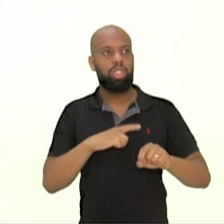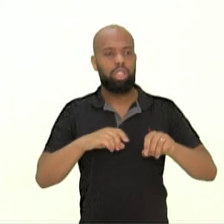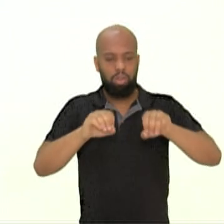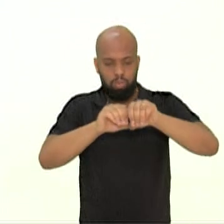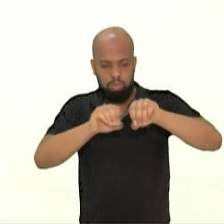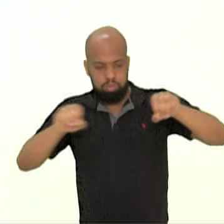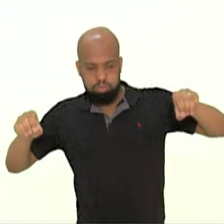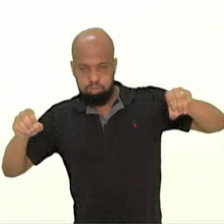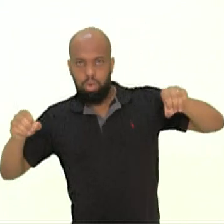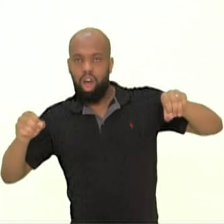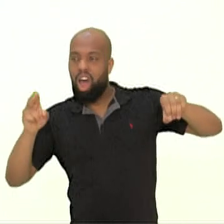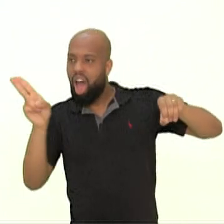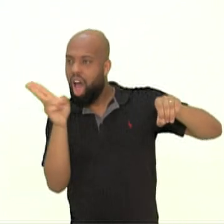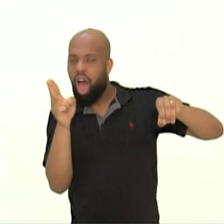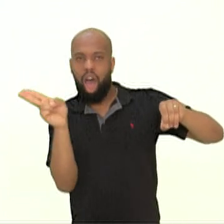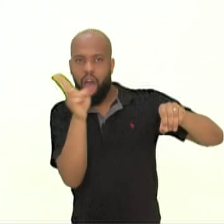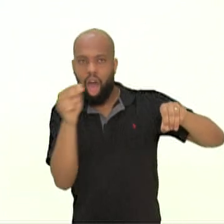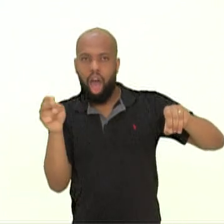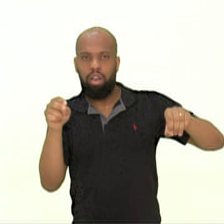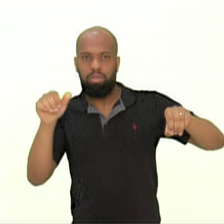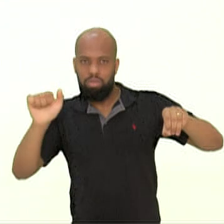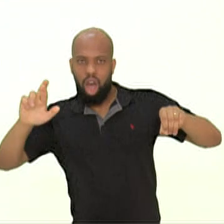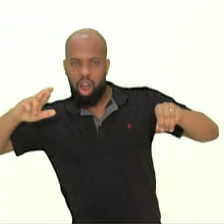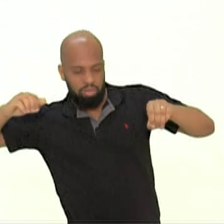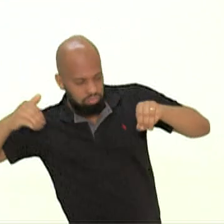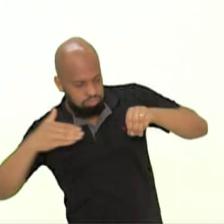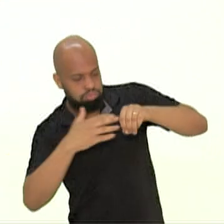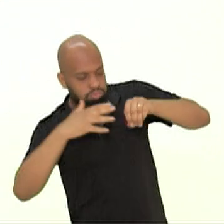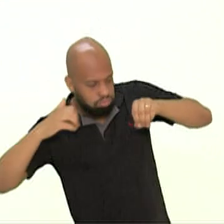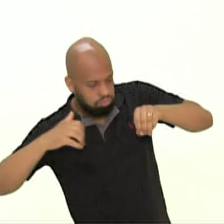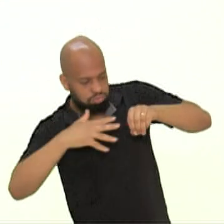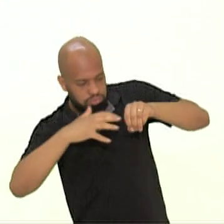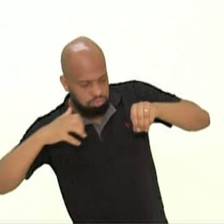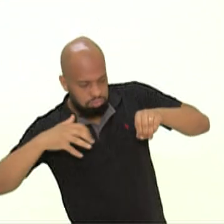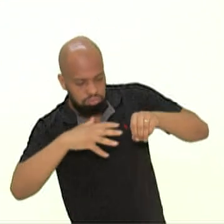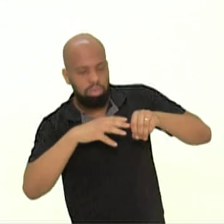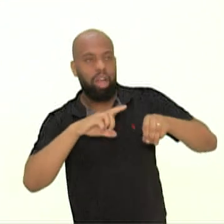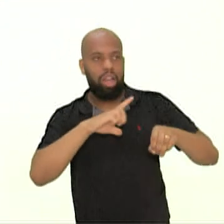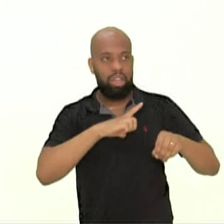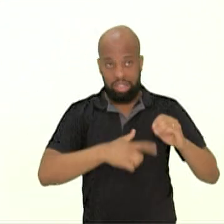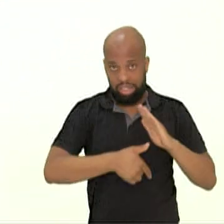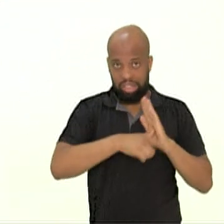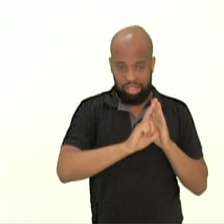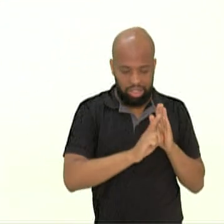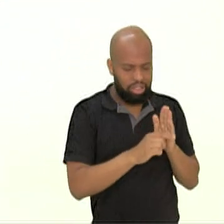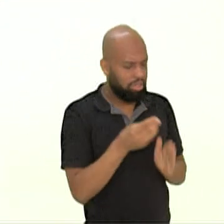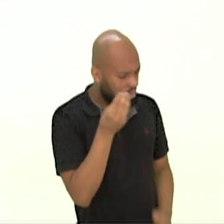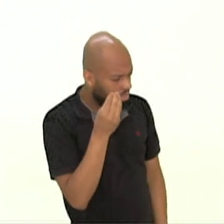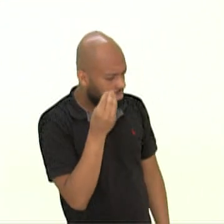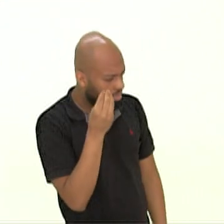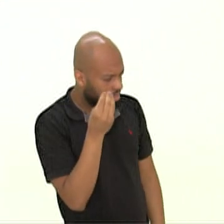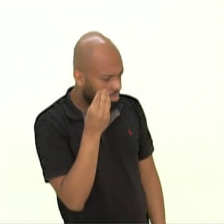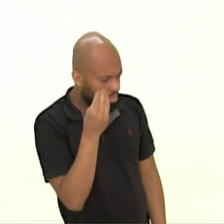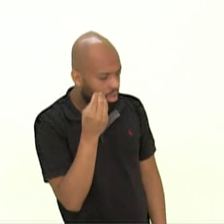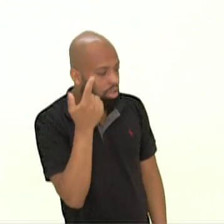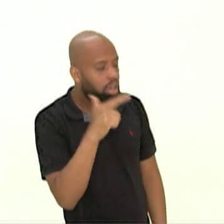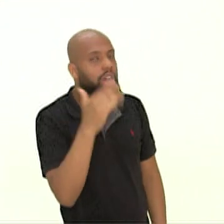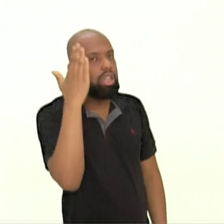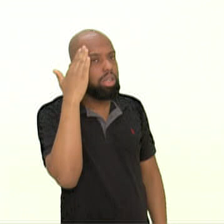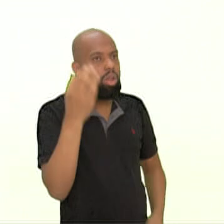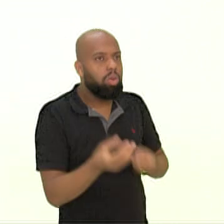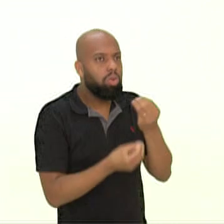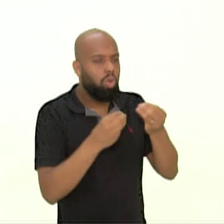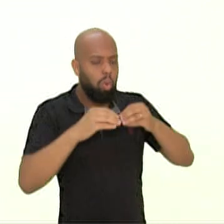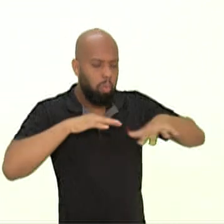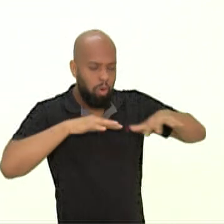túnel de vento, onde você consegue estar projetando ventos ali em protótipos, pequenas maquetes, e aí você consegue ter a movimentação